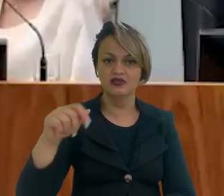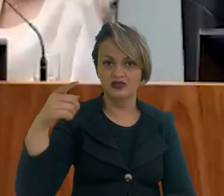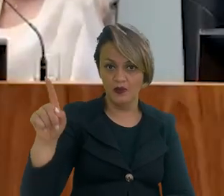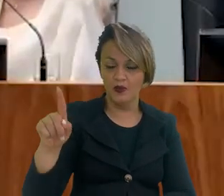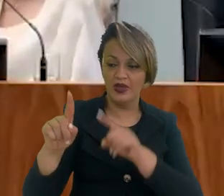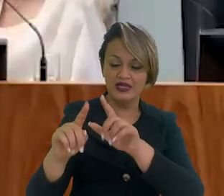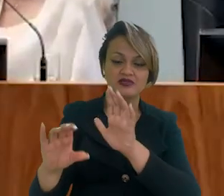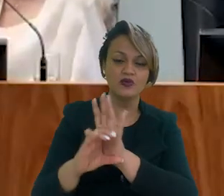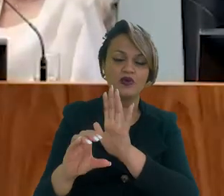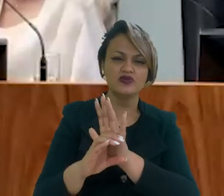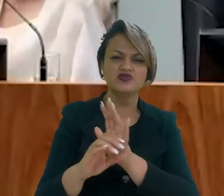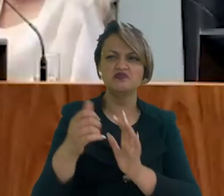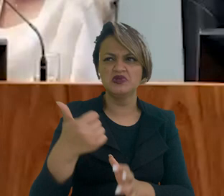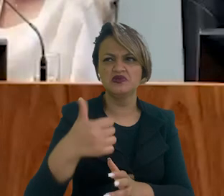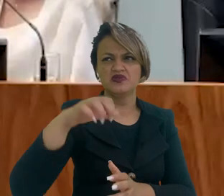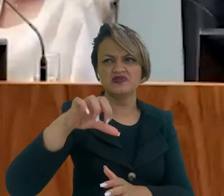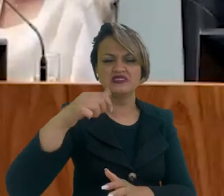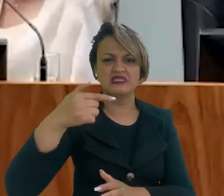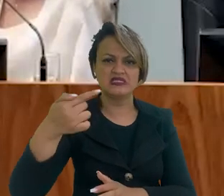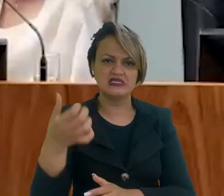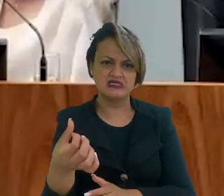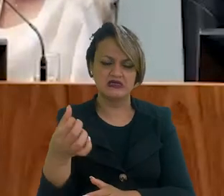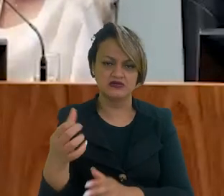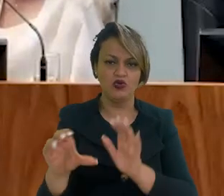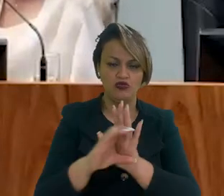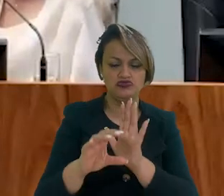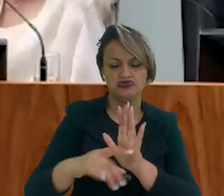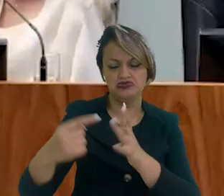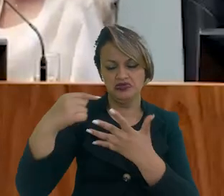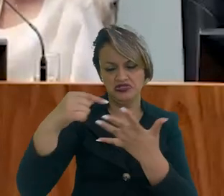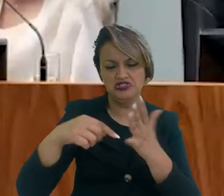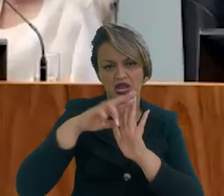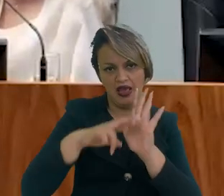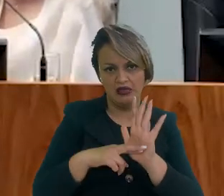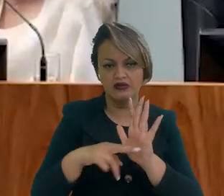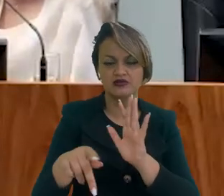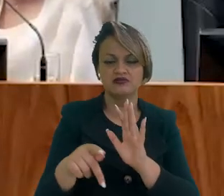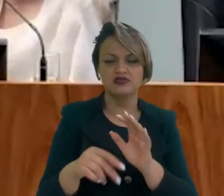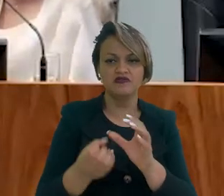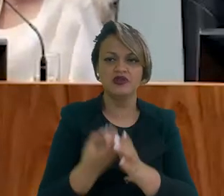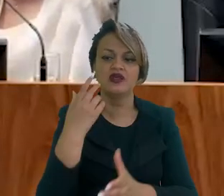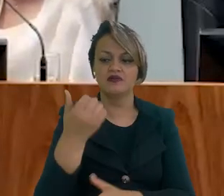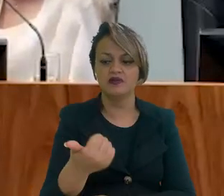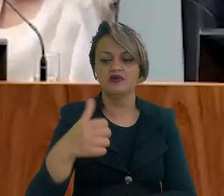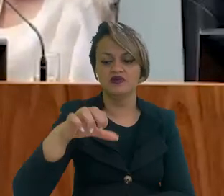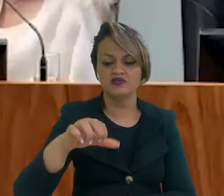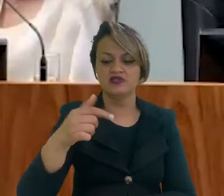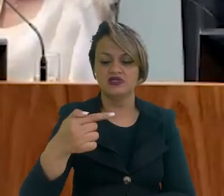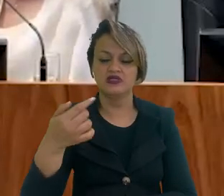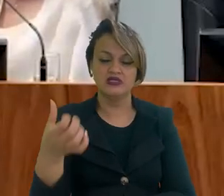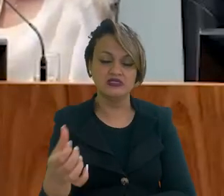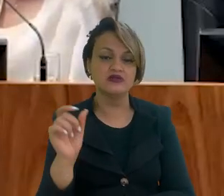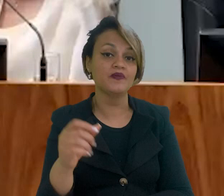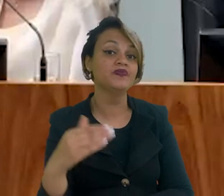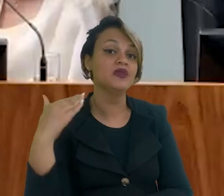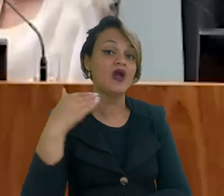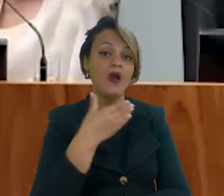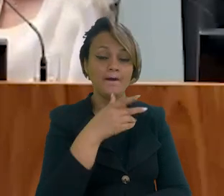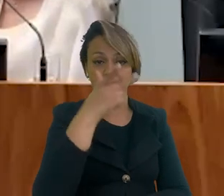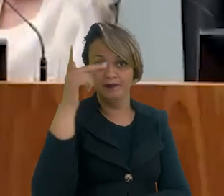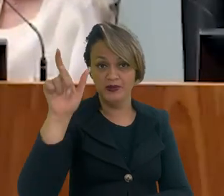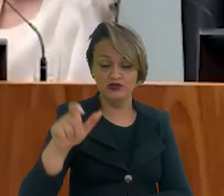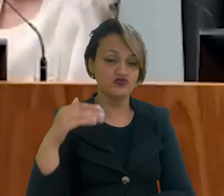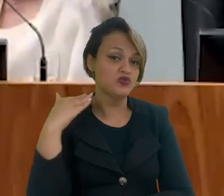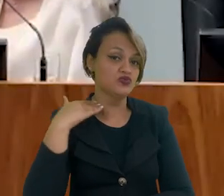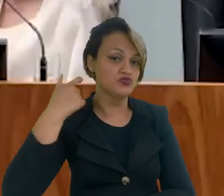é um diagnóstico do relatório por especialistas tudo direito afegão Eles têm um código civil da década de 70 se eu não me engano é 76 Posso estar errado é